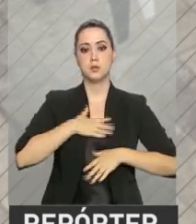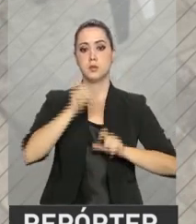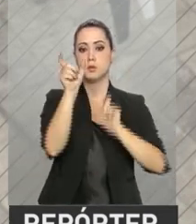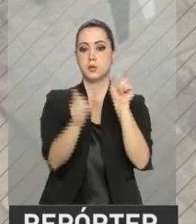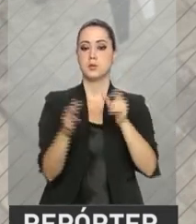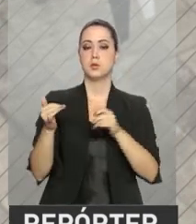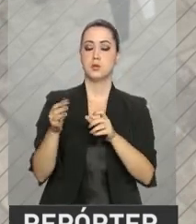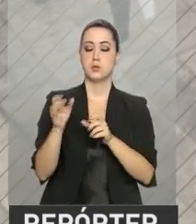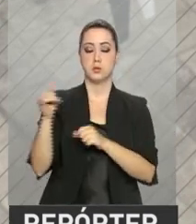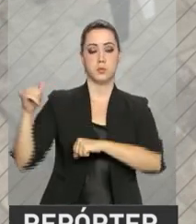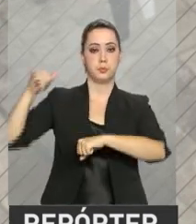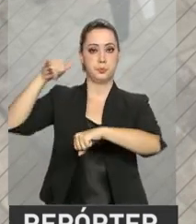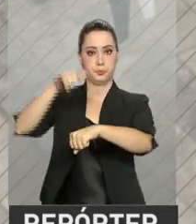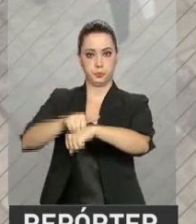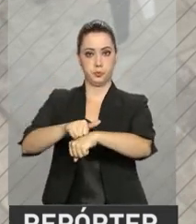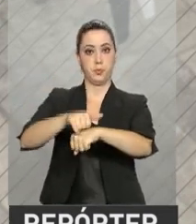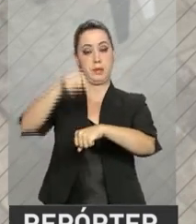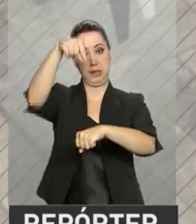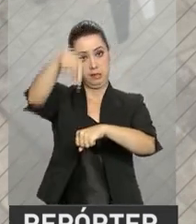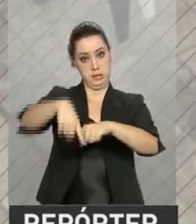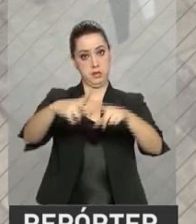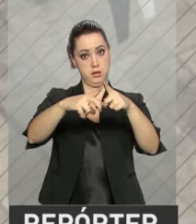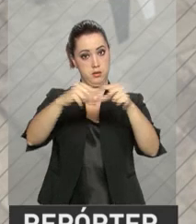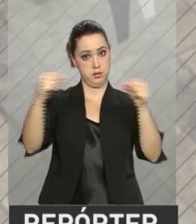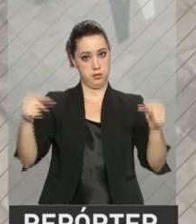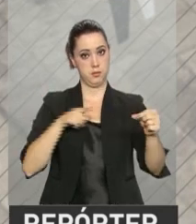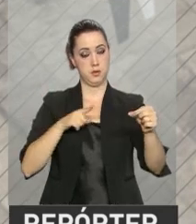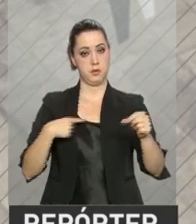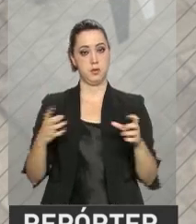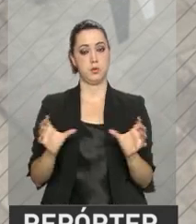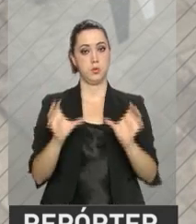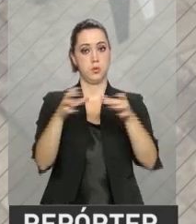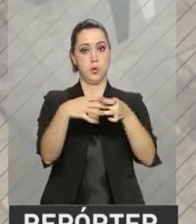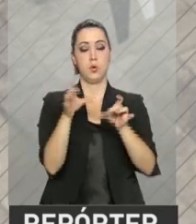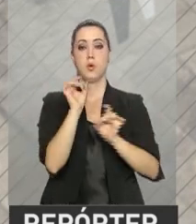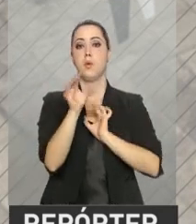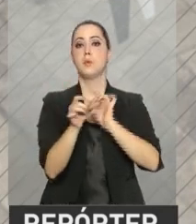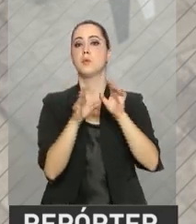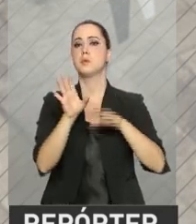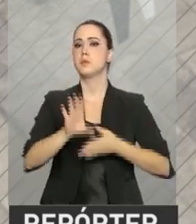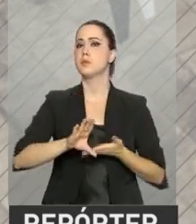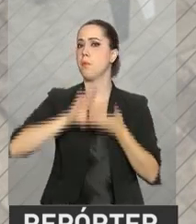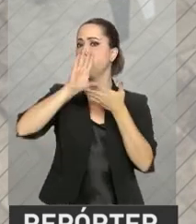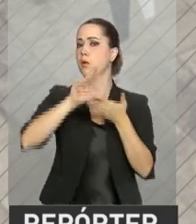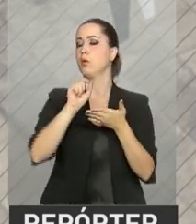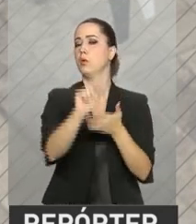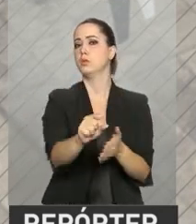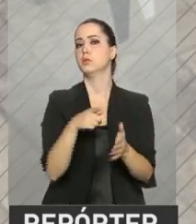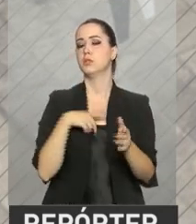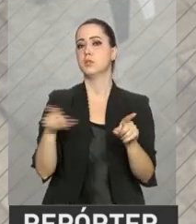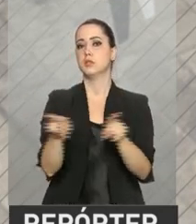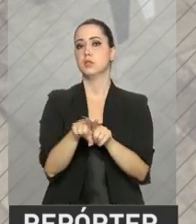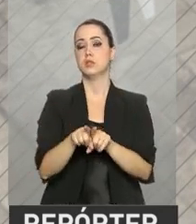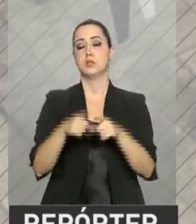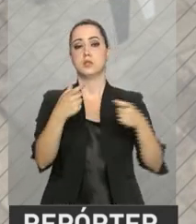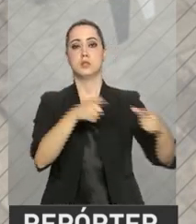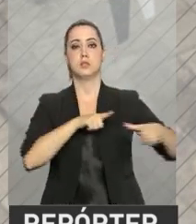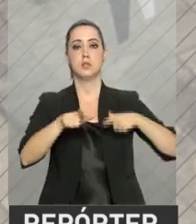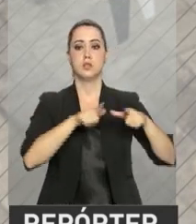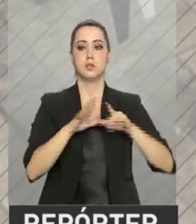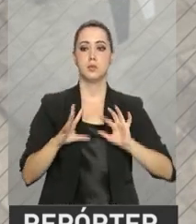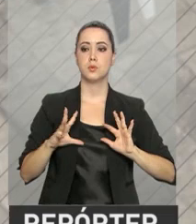haverá em brasília uma equipe especial móvel de servidores para coordenar os trabalhos e atuar em qualquer local do país